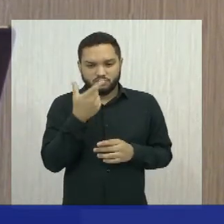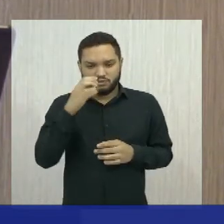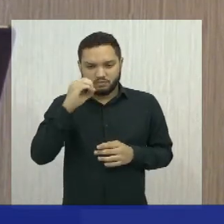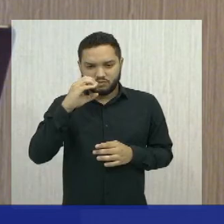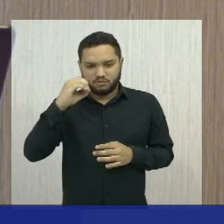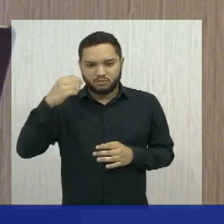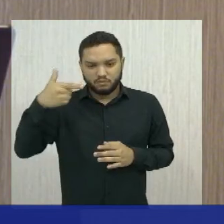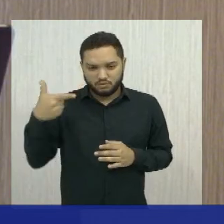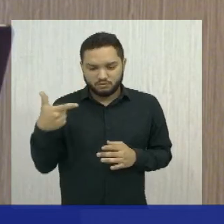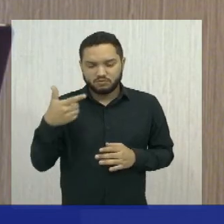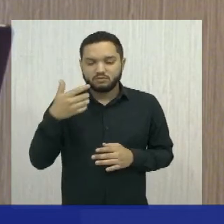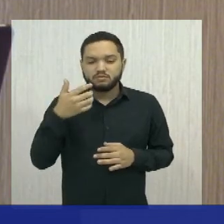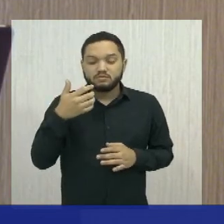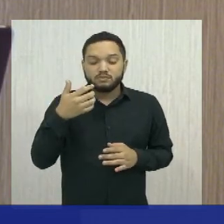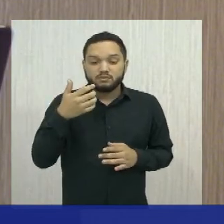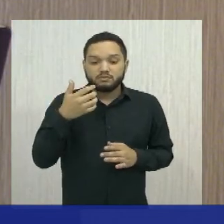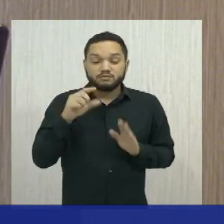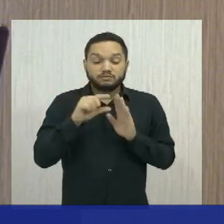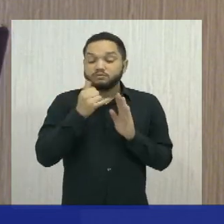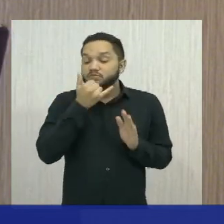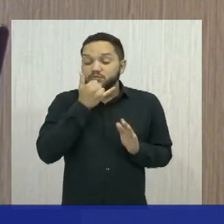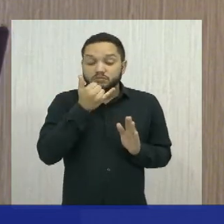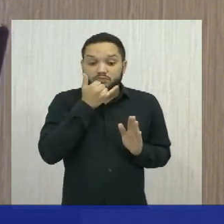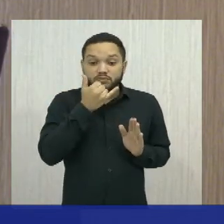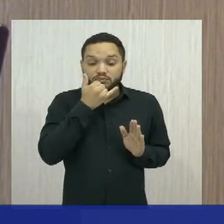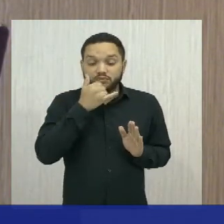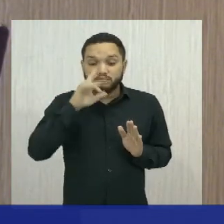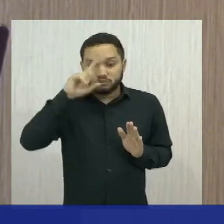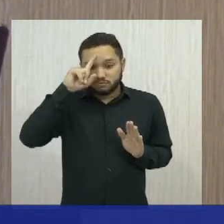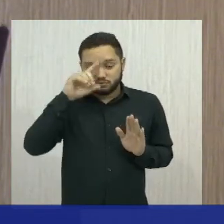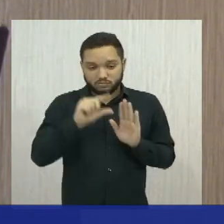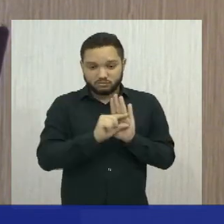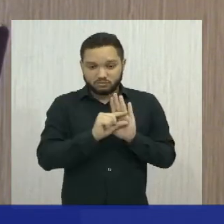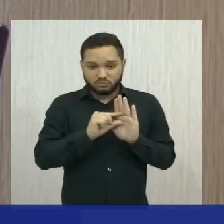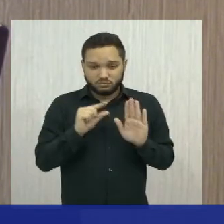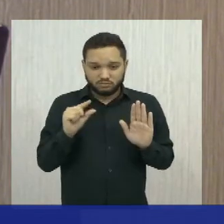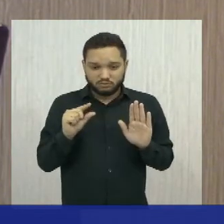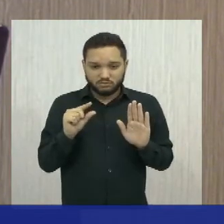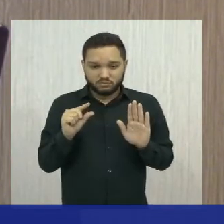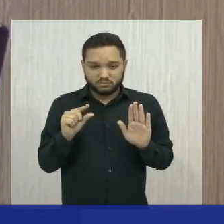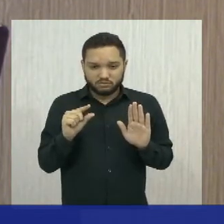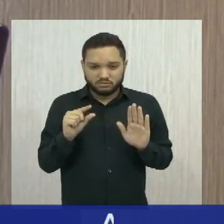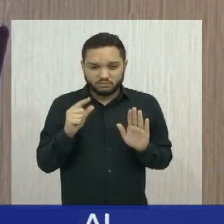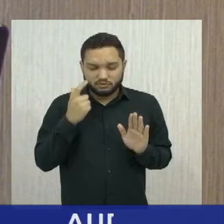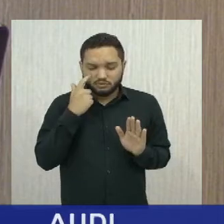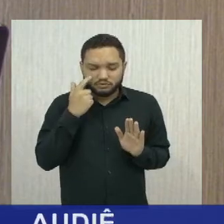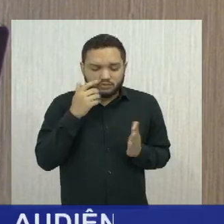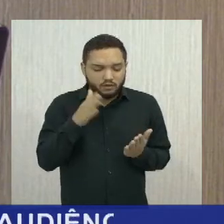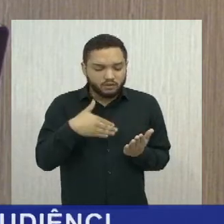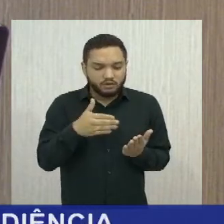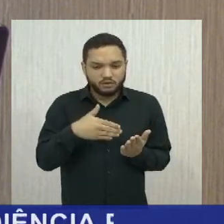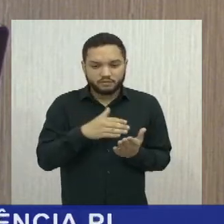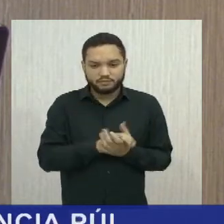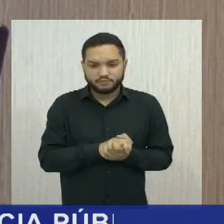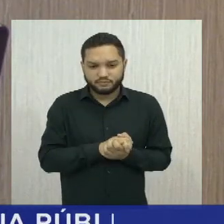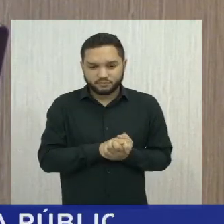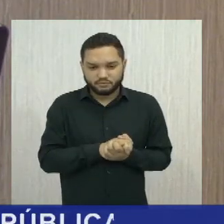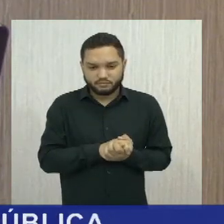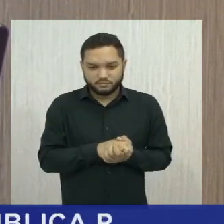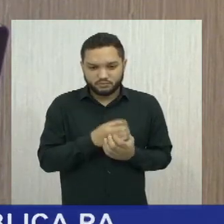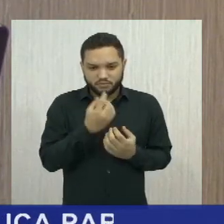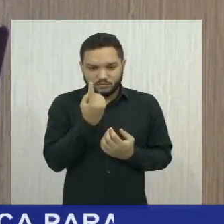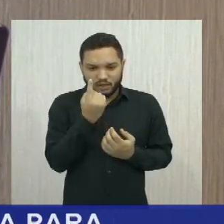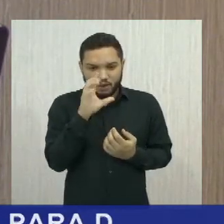cuja preocupação... Desculpa, com o artigo... Me arranja só o código aí, por gentileza. Eu acho que é o artigo